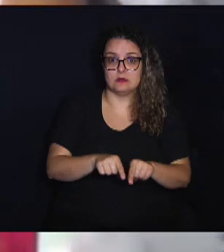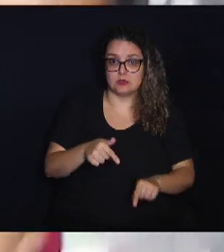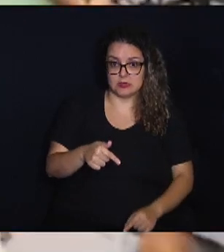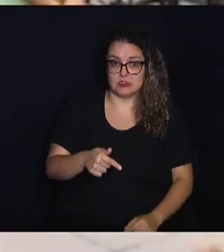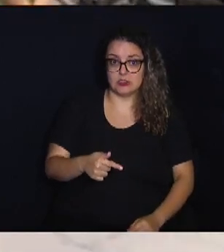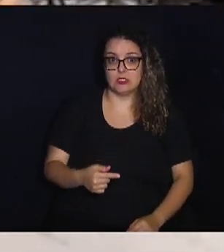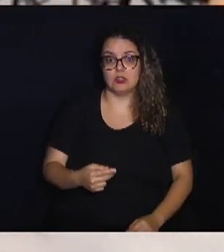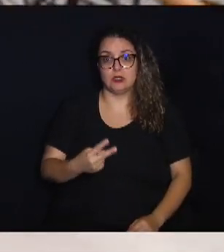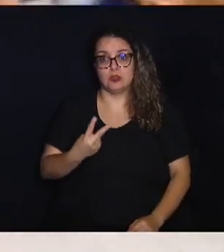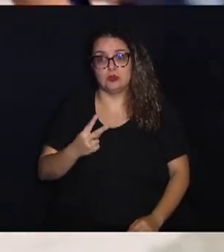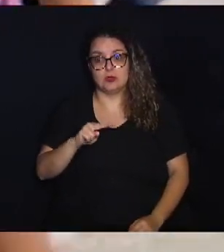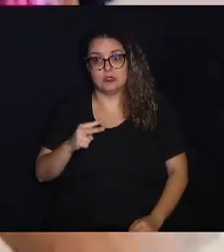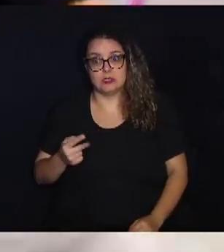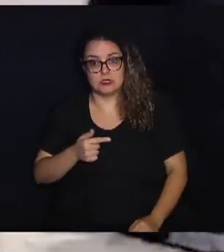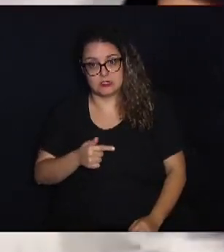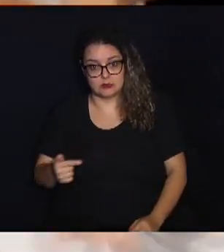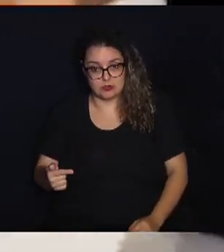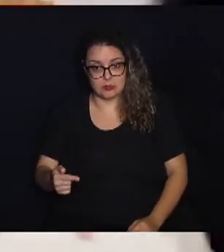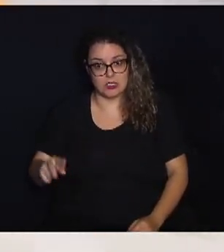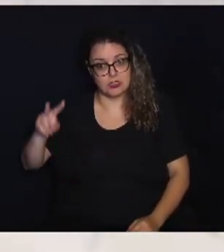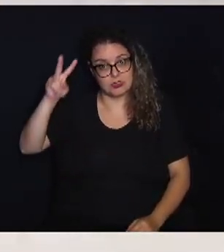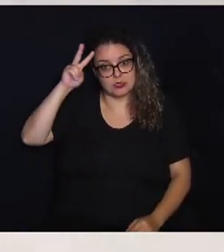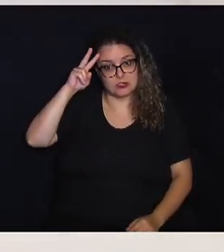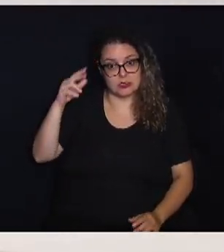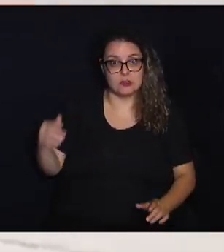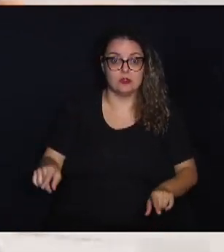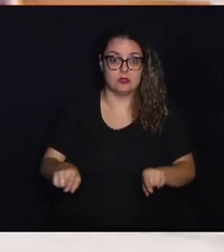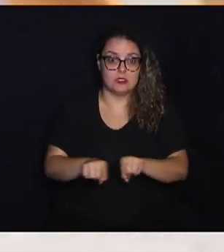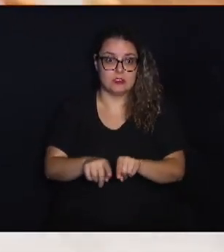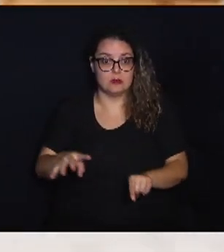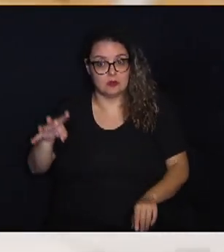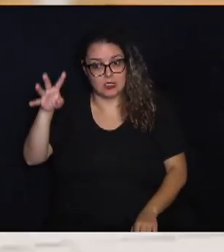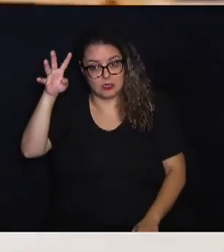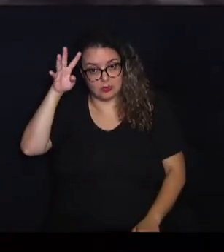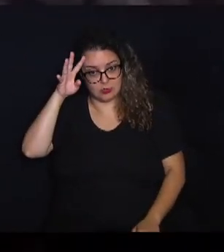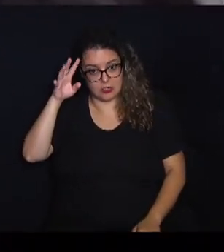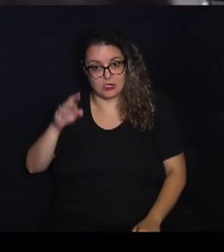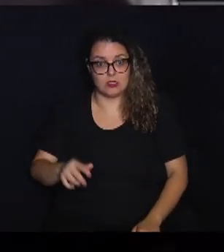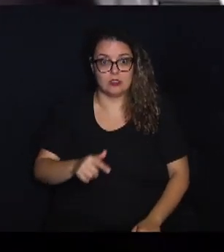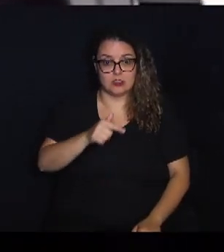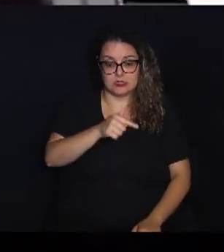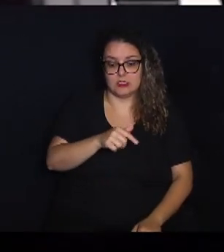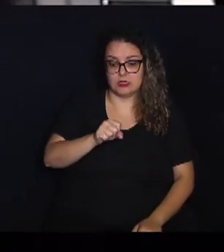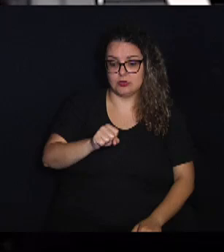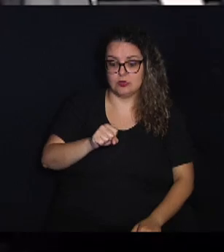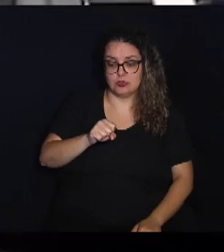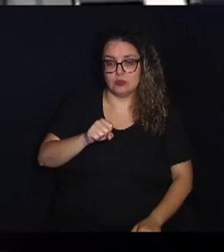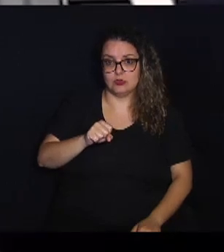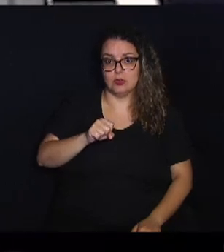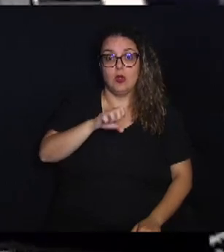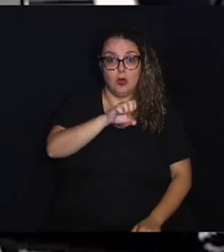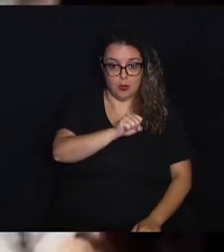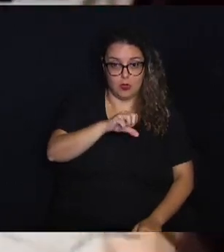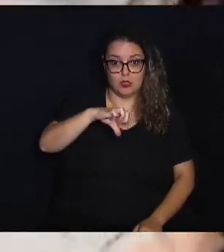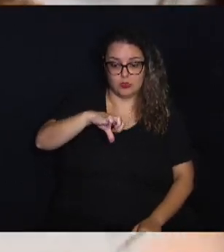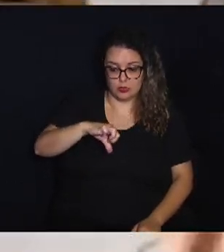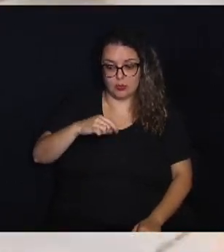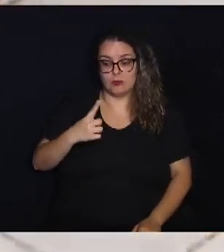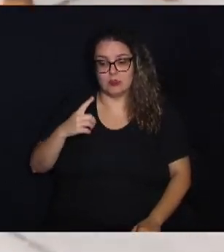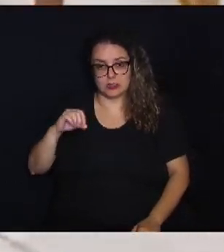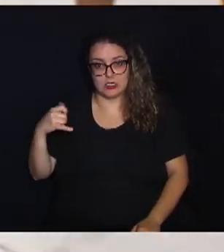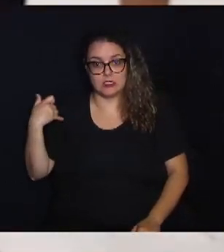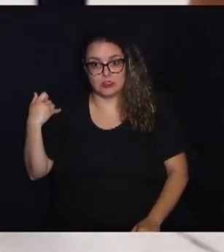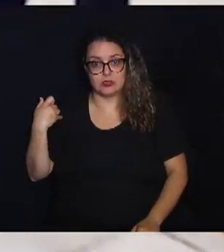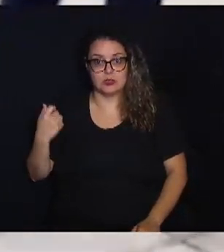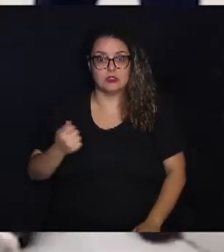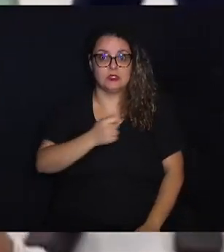2 vezes por semana, de segunda e quarta. E 7, 8, 9 e 10 anos,